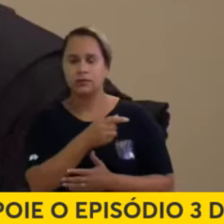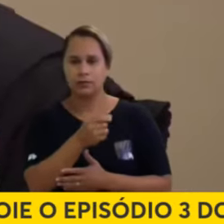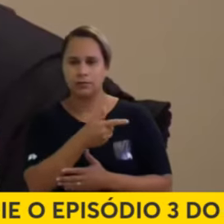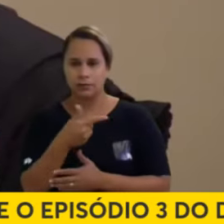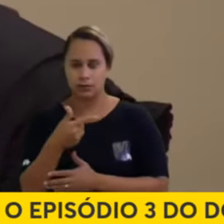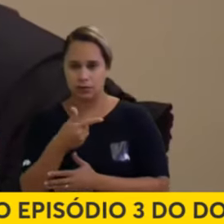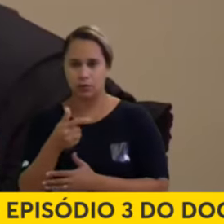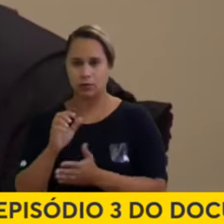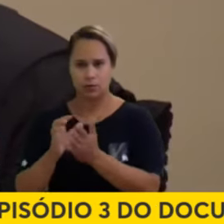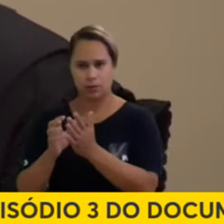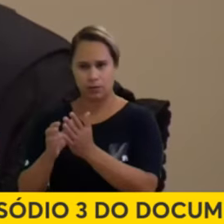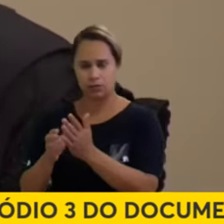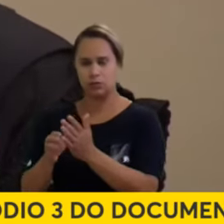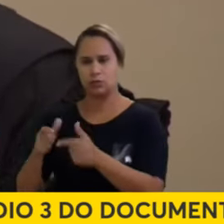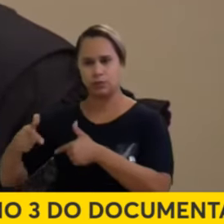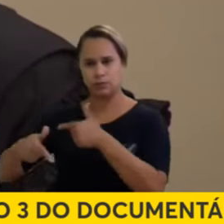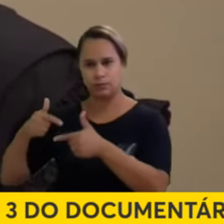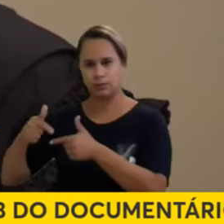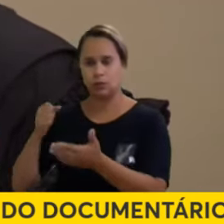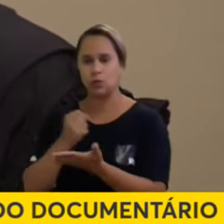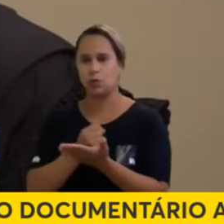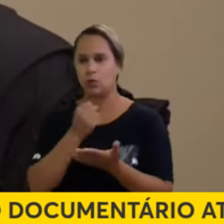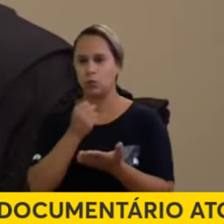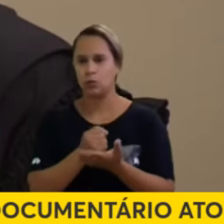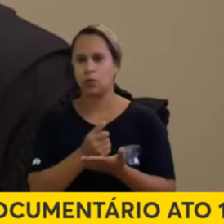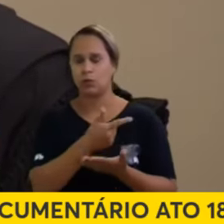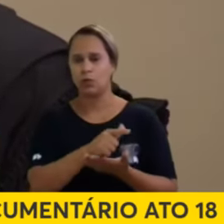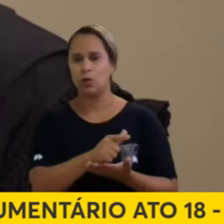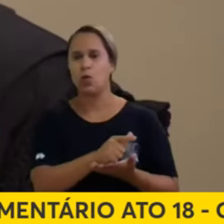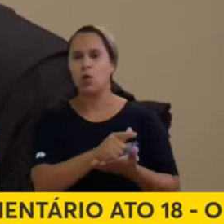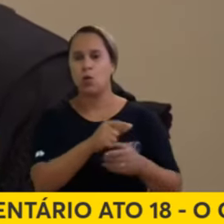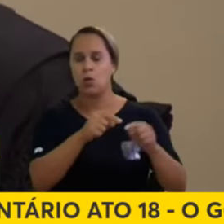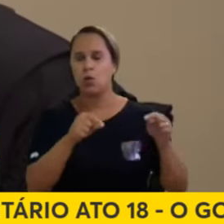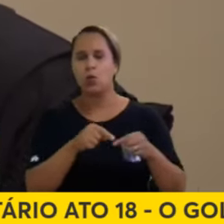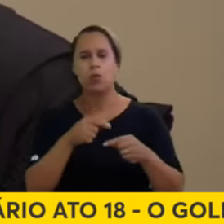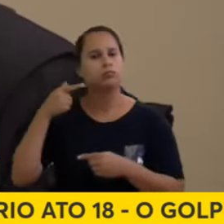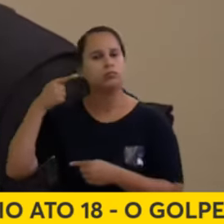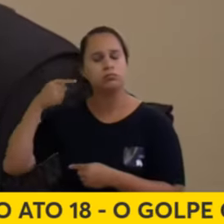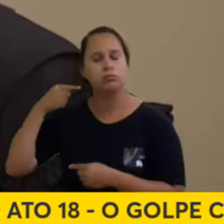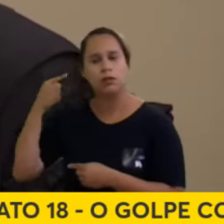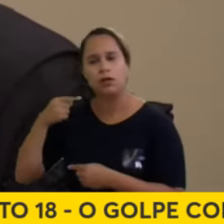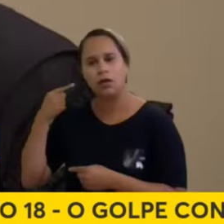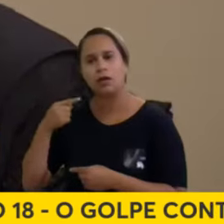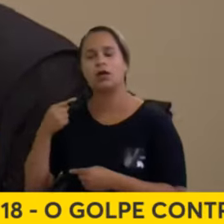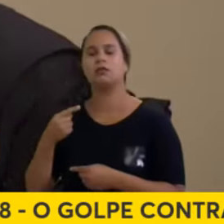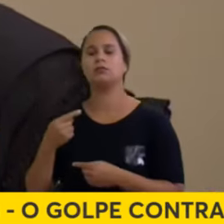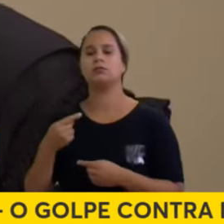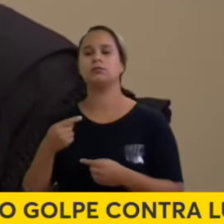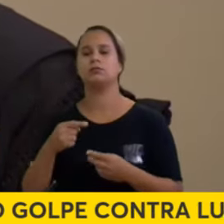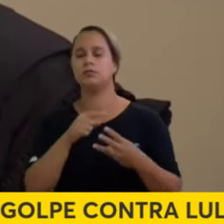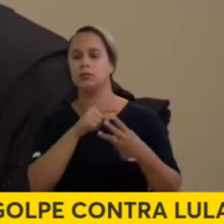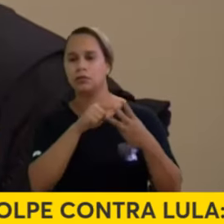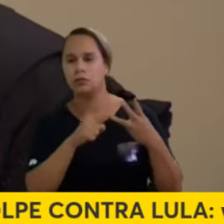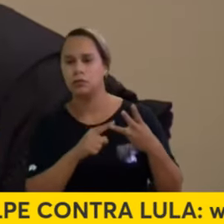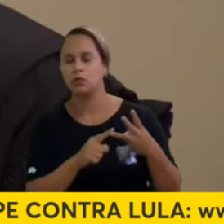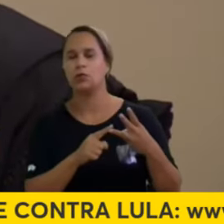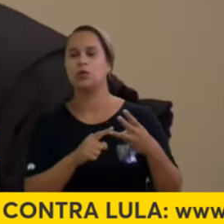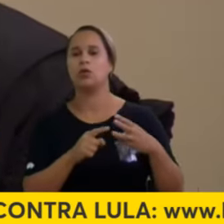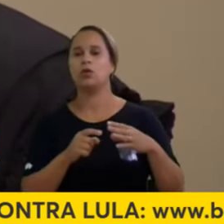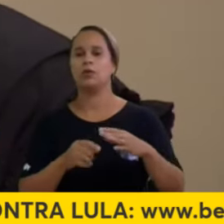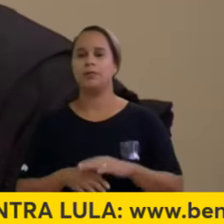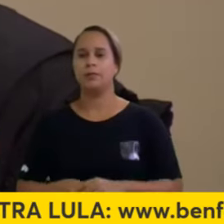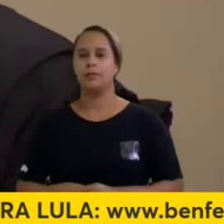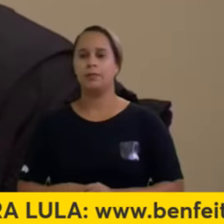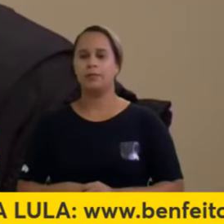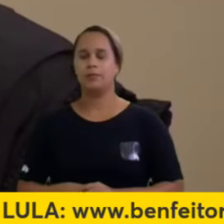por seu diretório Nacional os escritórios de advocacia Aragão ferrar advogados Edilene lobbo e durso Borges da advocacia